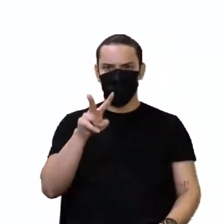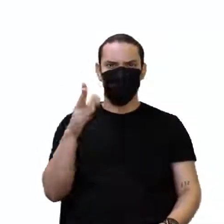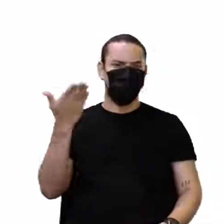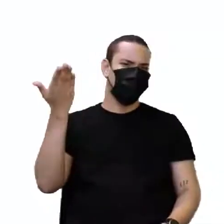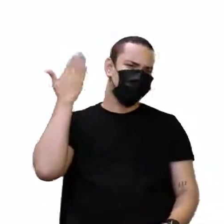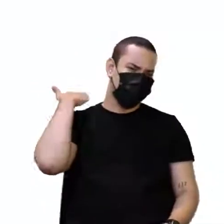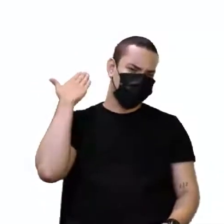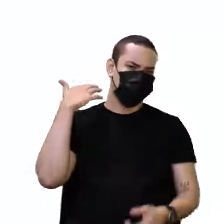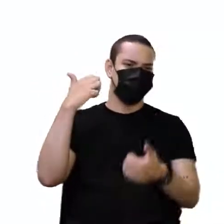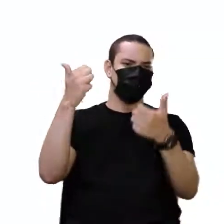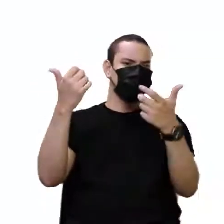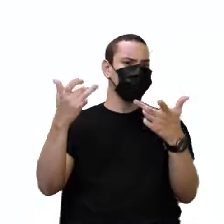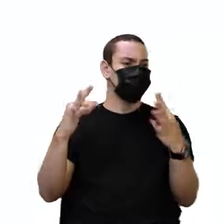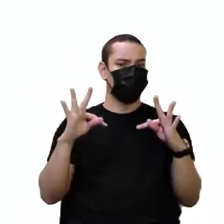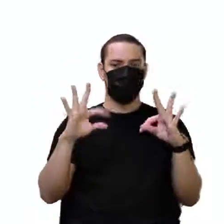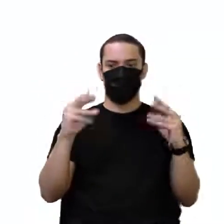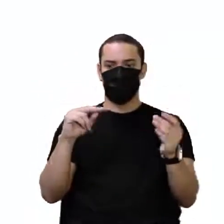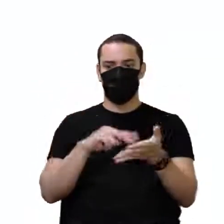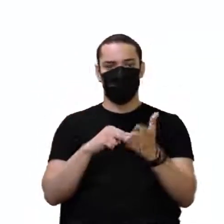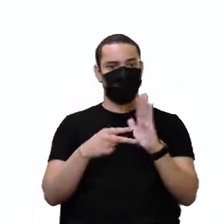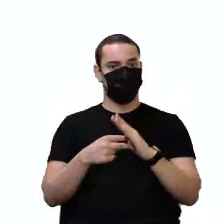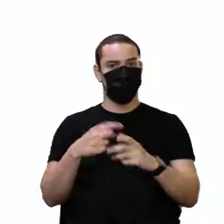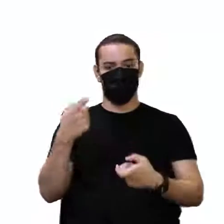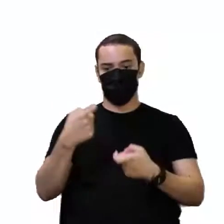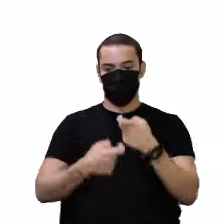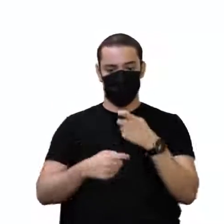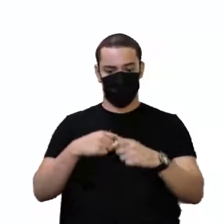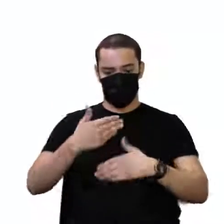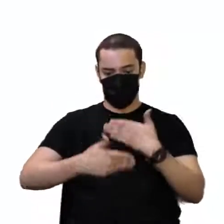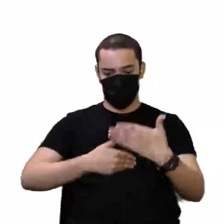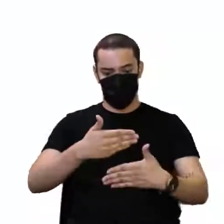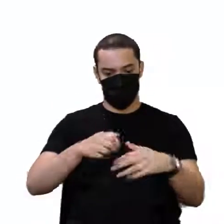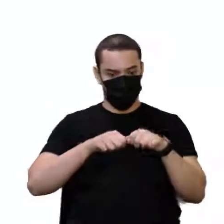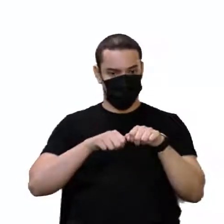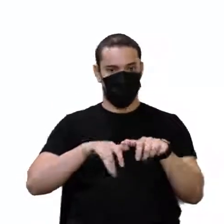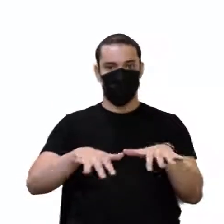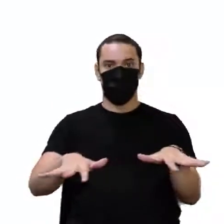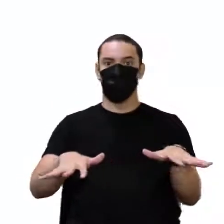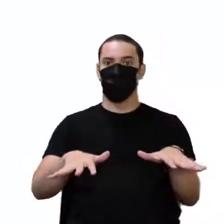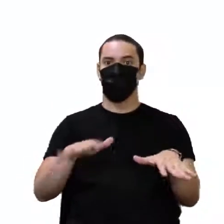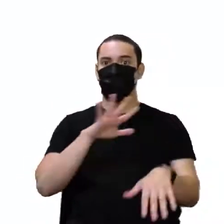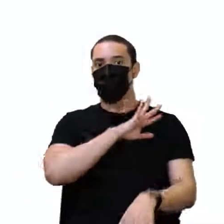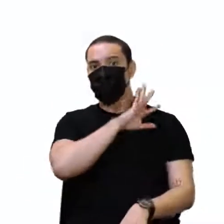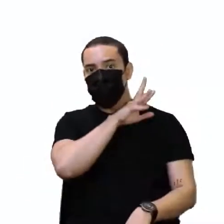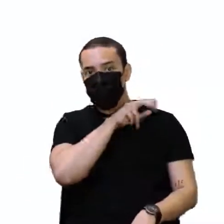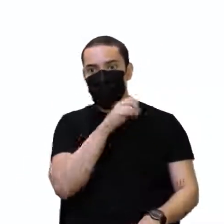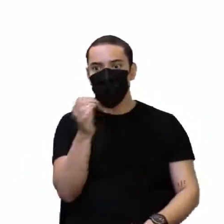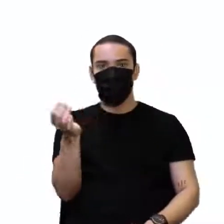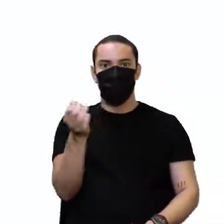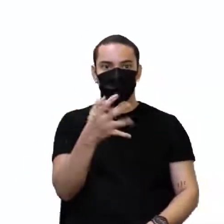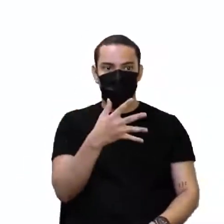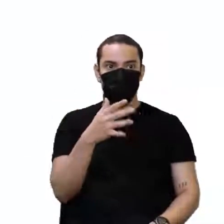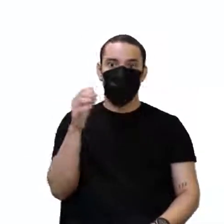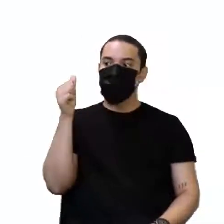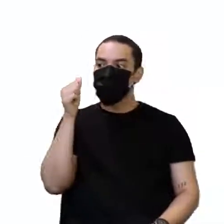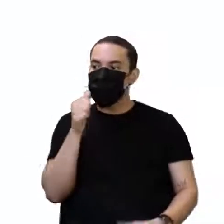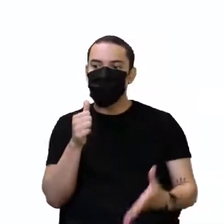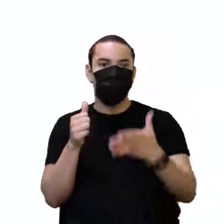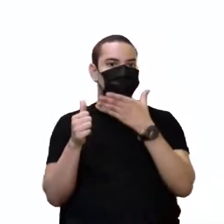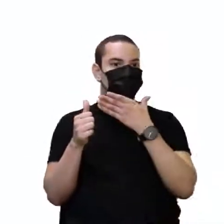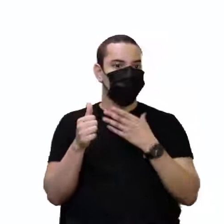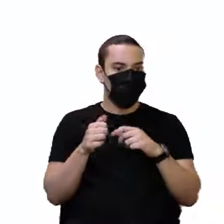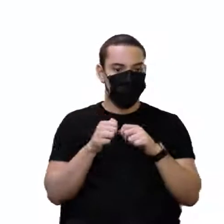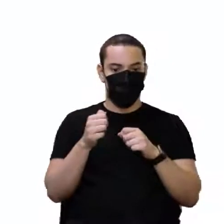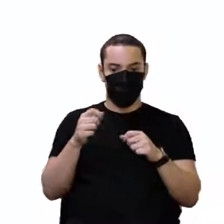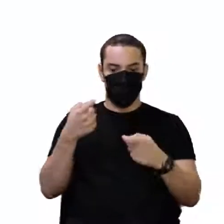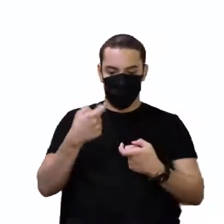gente viu que tudo vai levar ao quê? À reprodução, deixar descendentes. E esses descendentes precisam também deixar suas